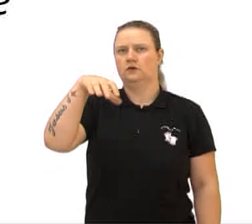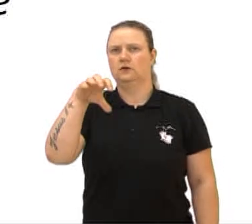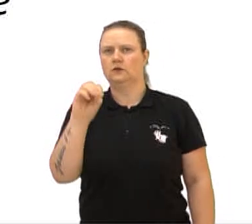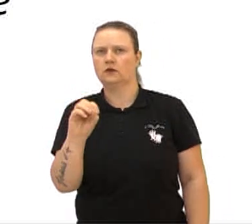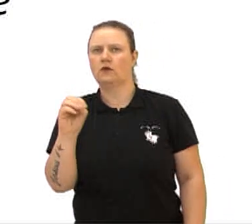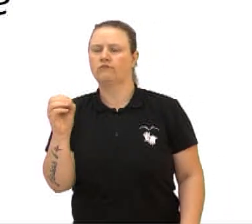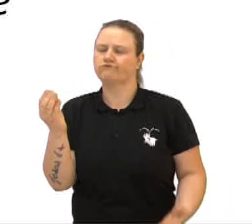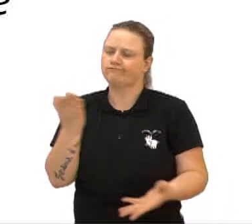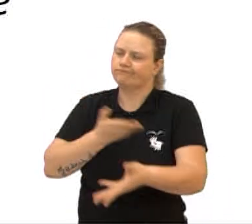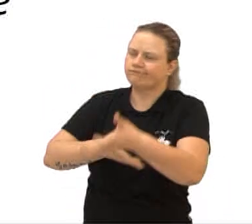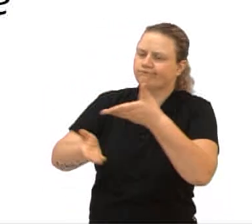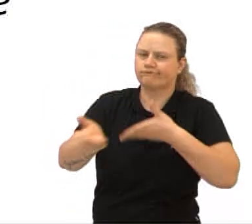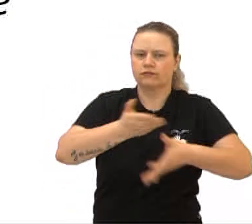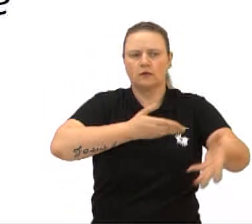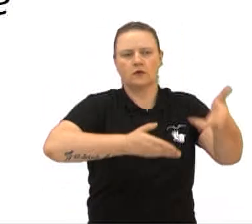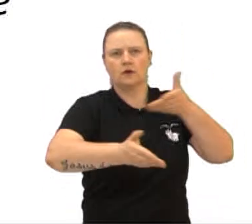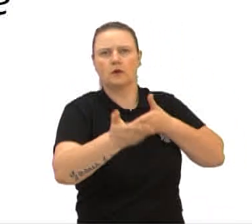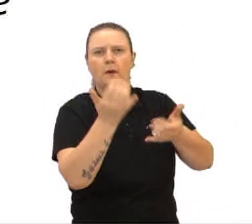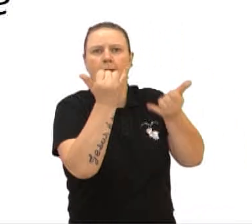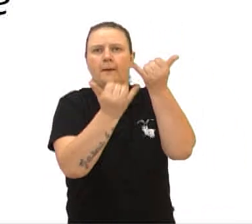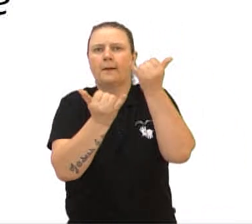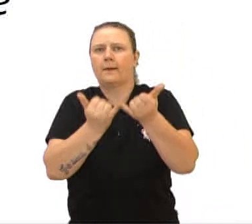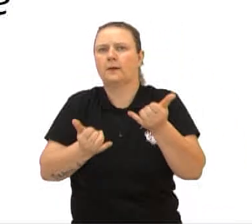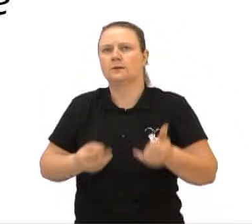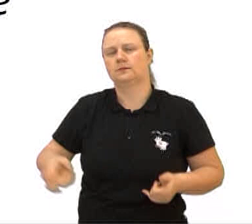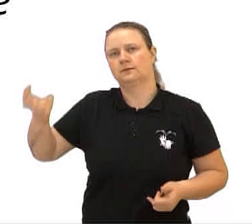semelhanças culturais. Então, aqui nós temos, né,